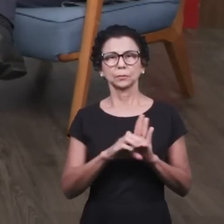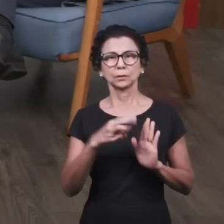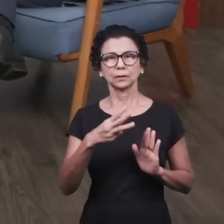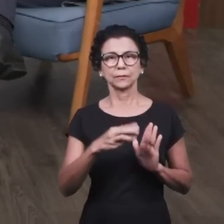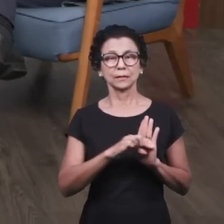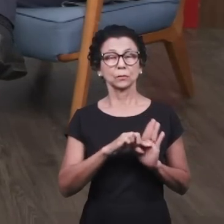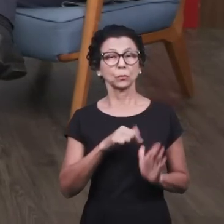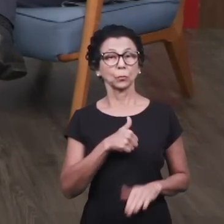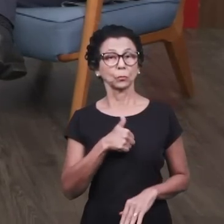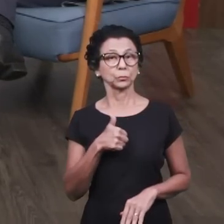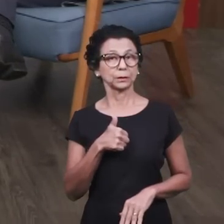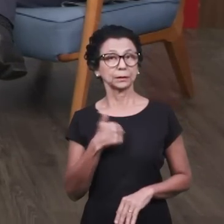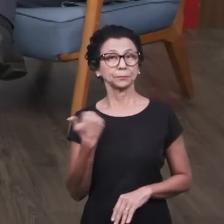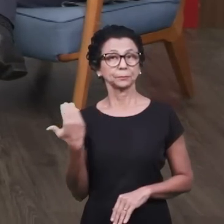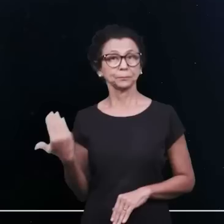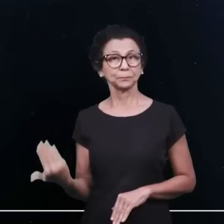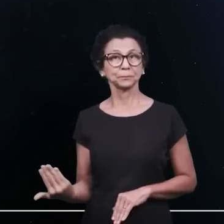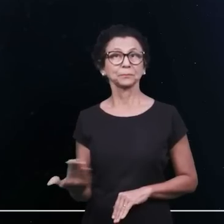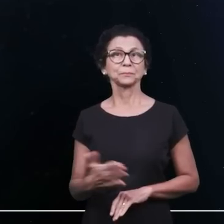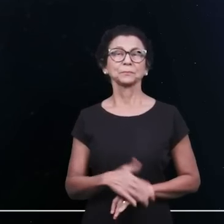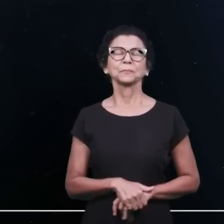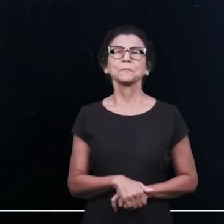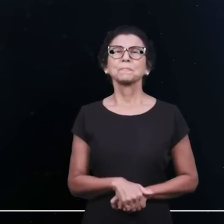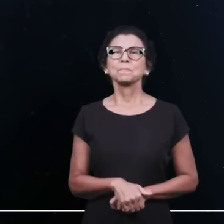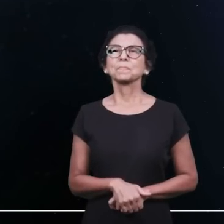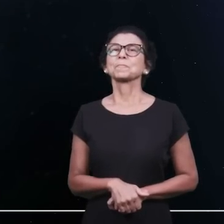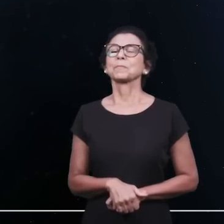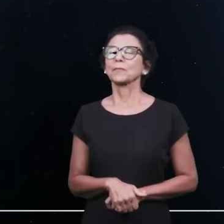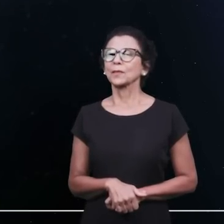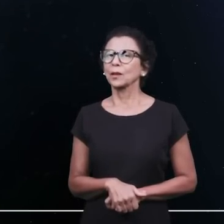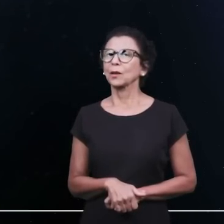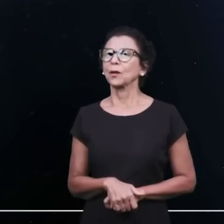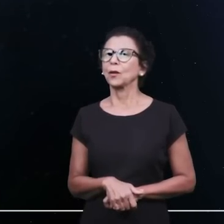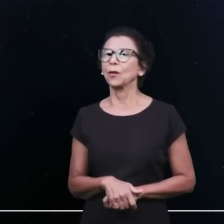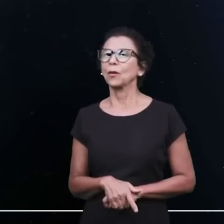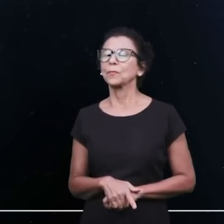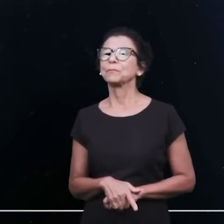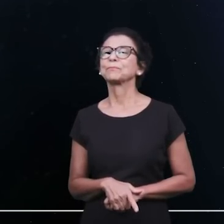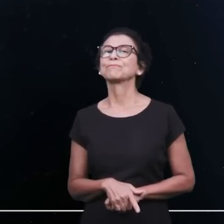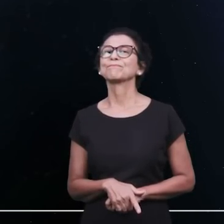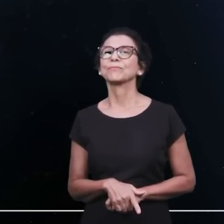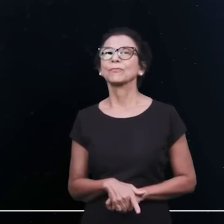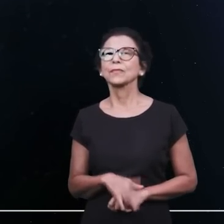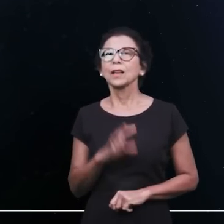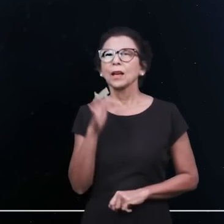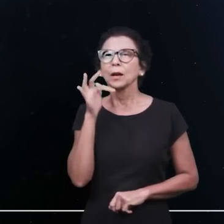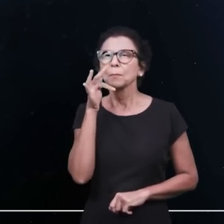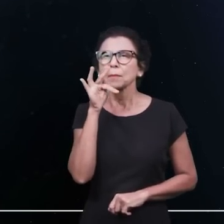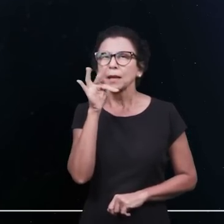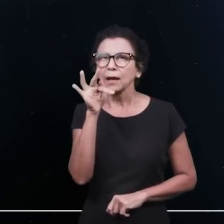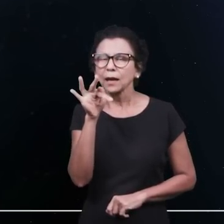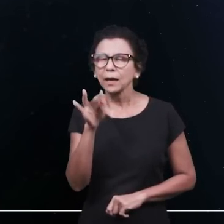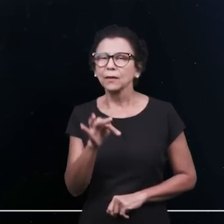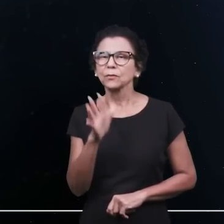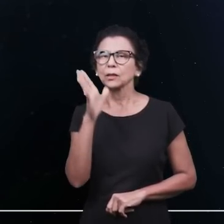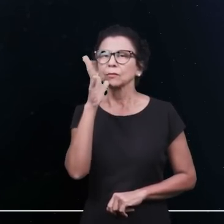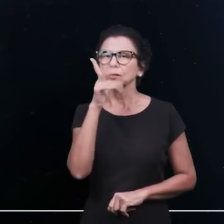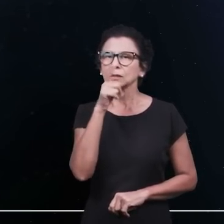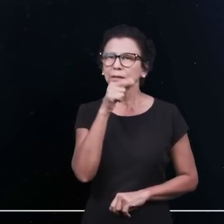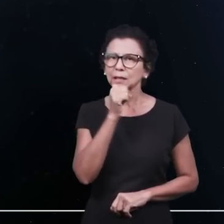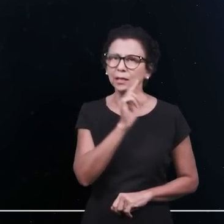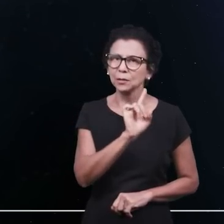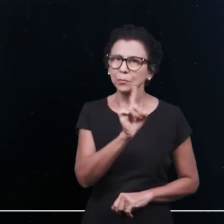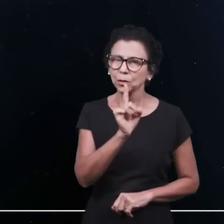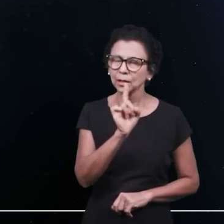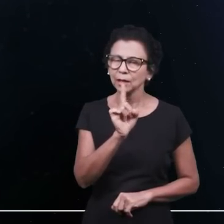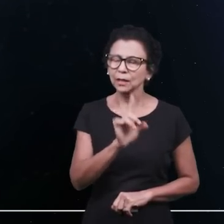Apocalipse 3:11 diz assim: eis que venho sem demora. Guarda o que